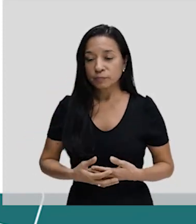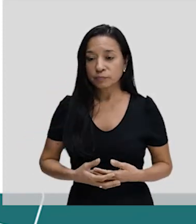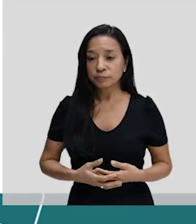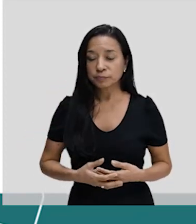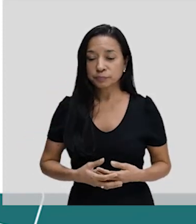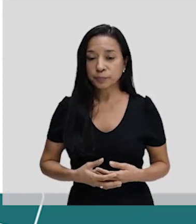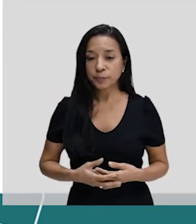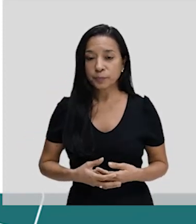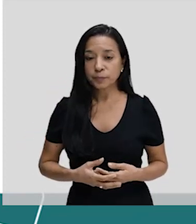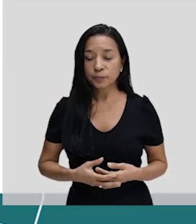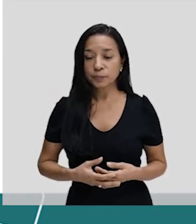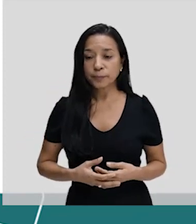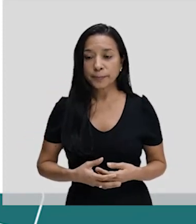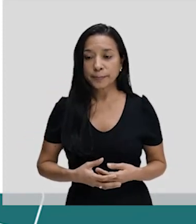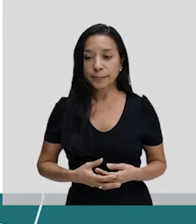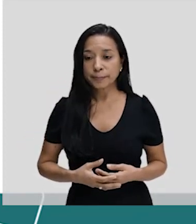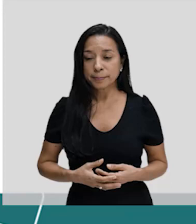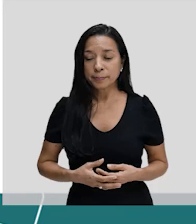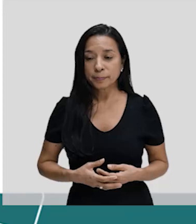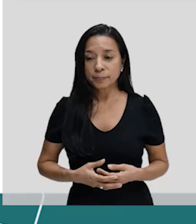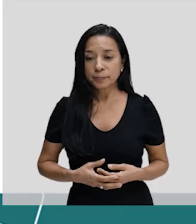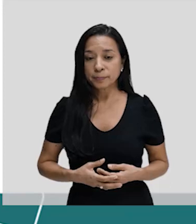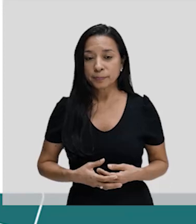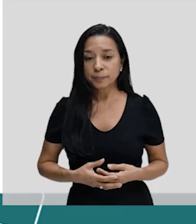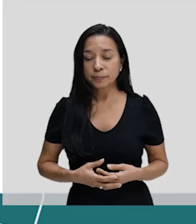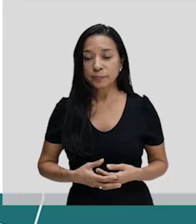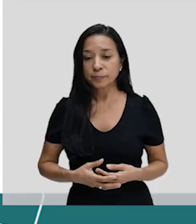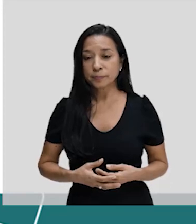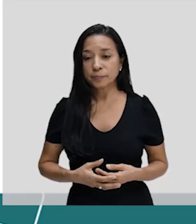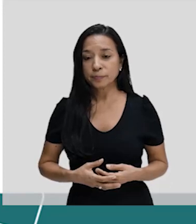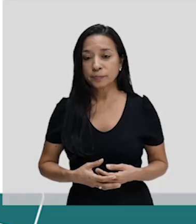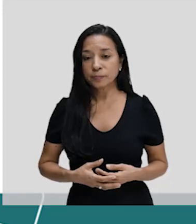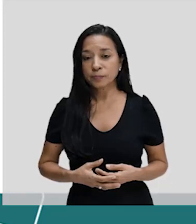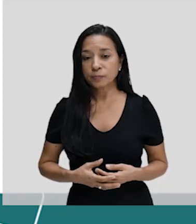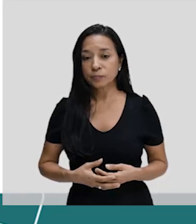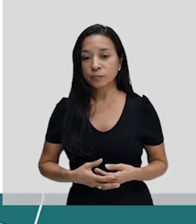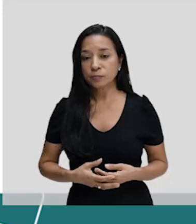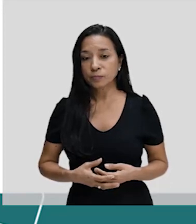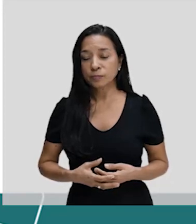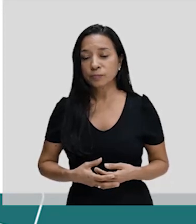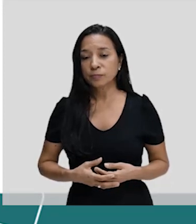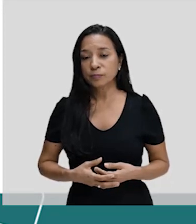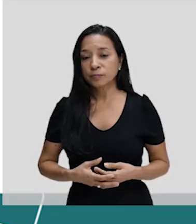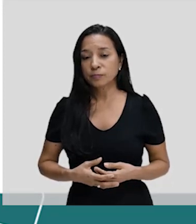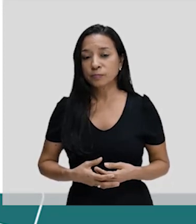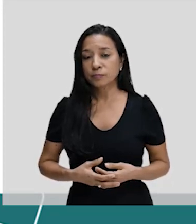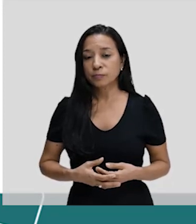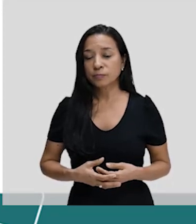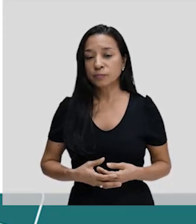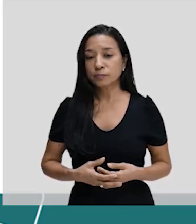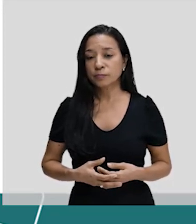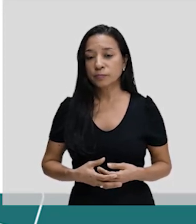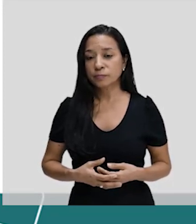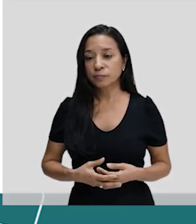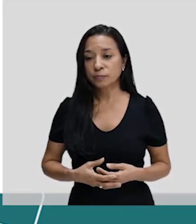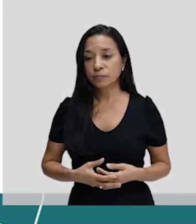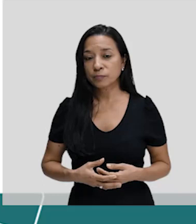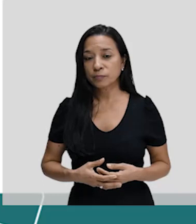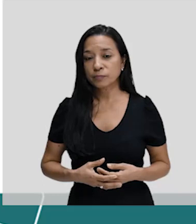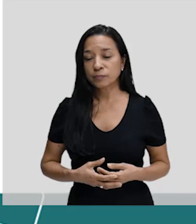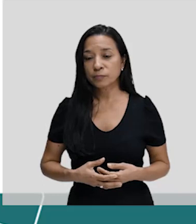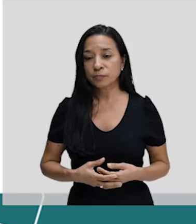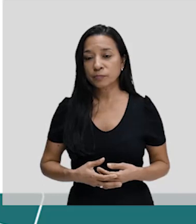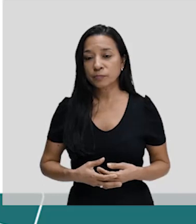al 25 de octubre, tá? Então, se substituirá a